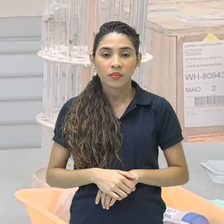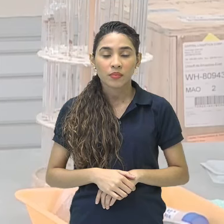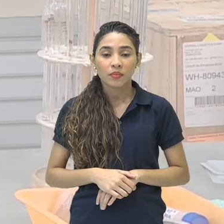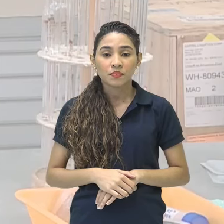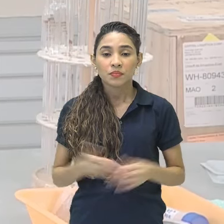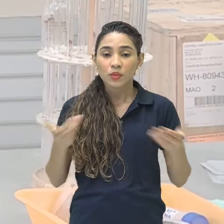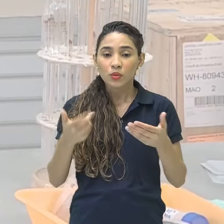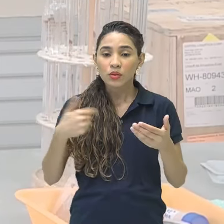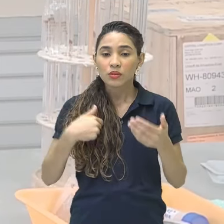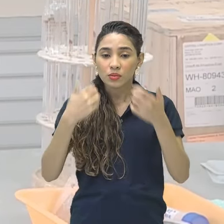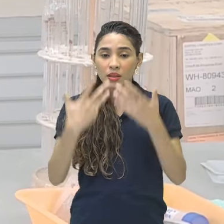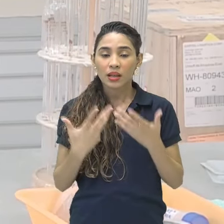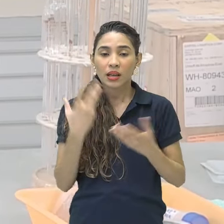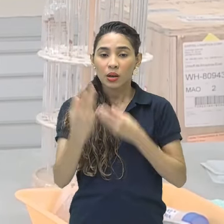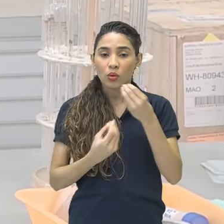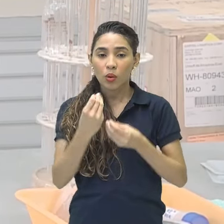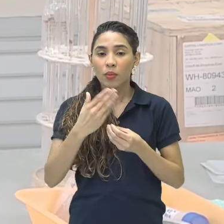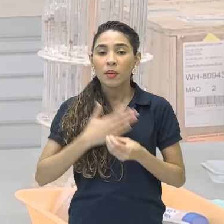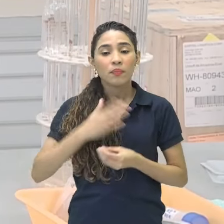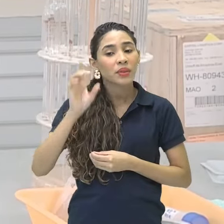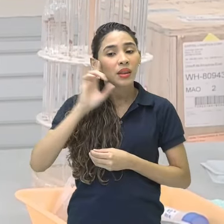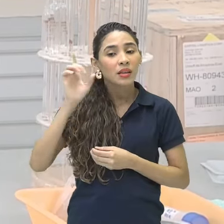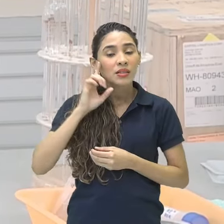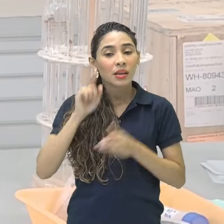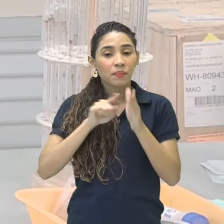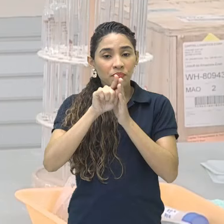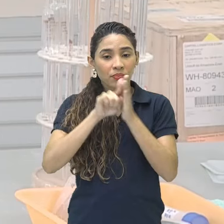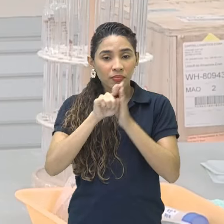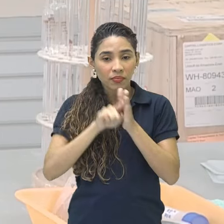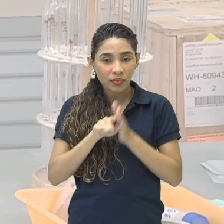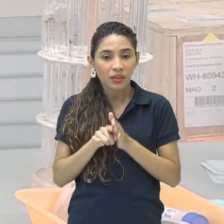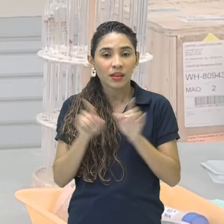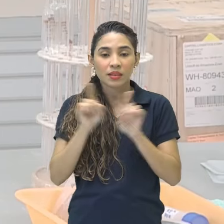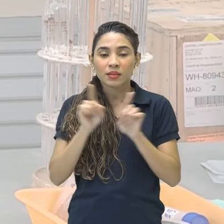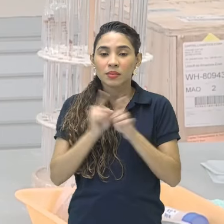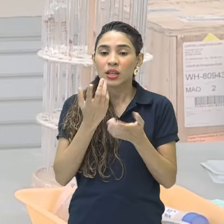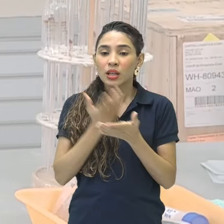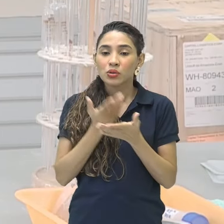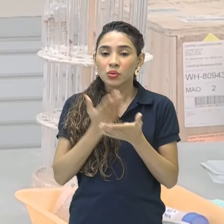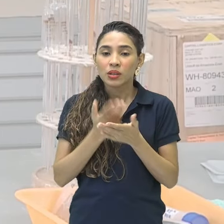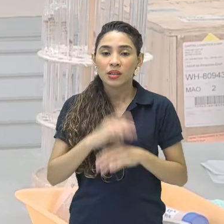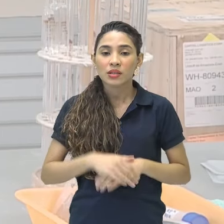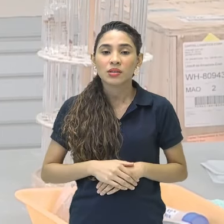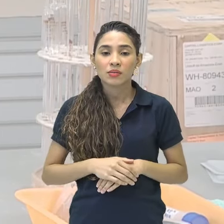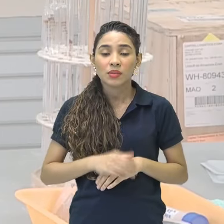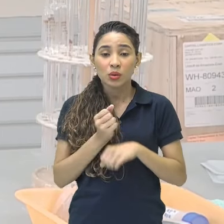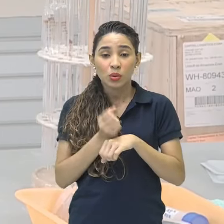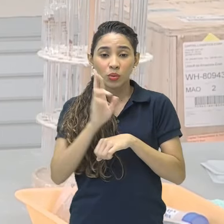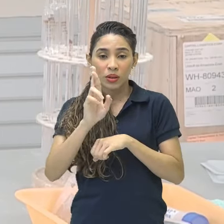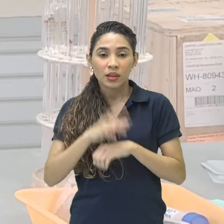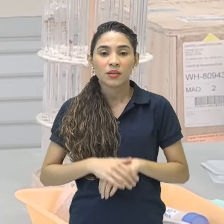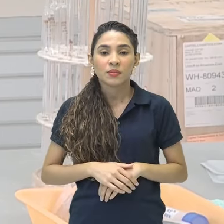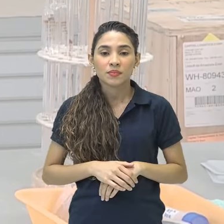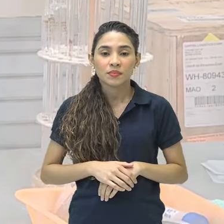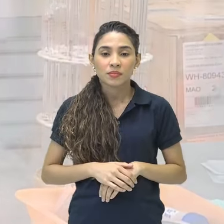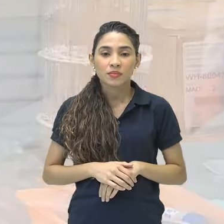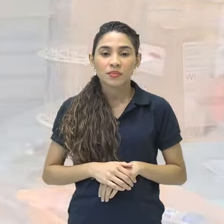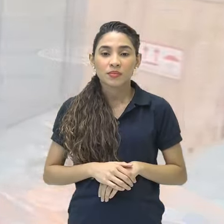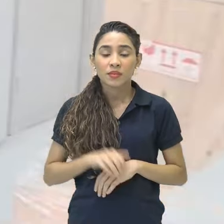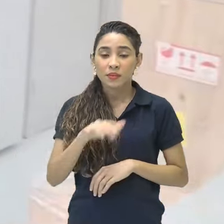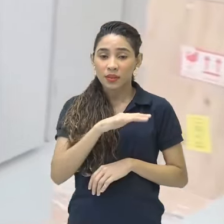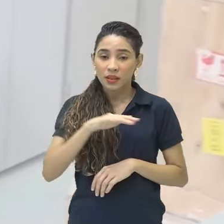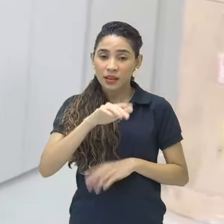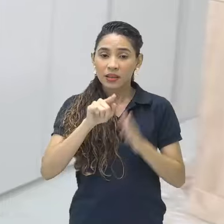Hoje eu vou contar um pouco sobre como é a minha rotina como pesquisadora, né, como estudante de doutorado, né. A área